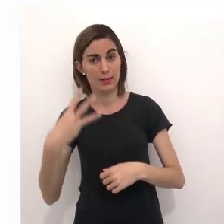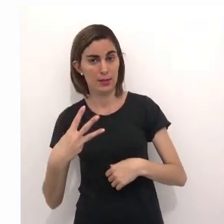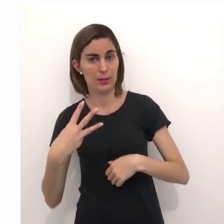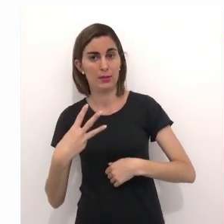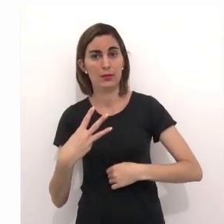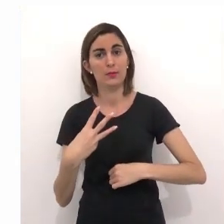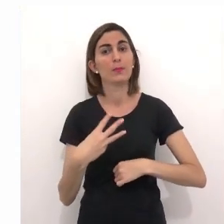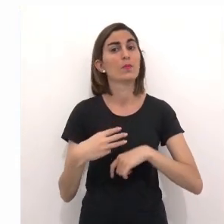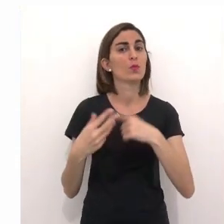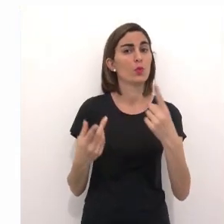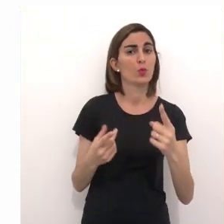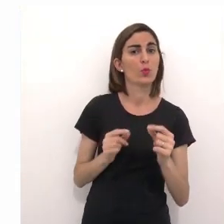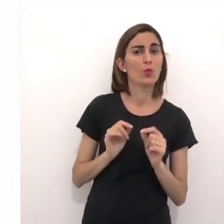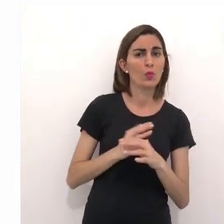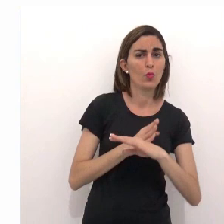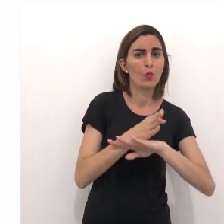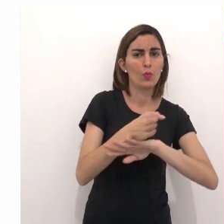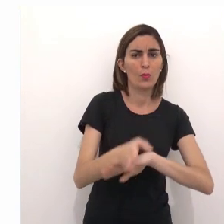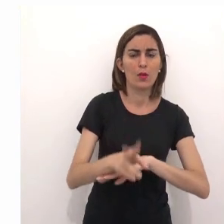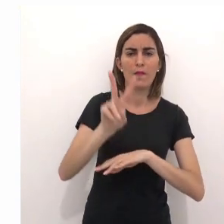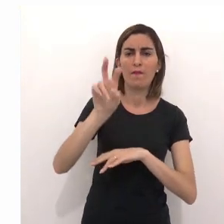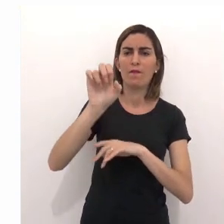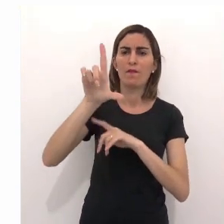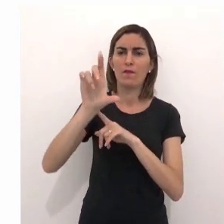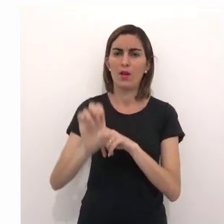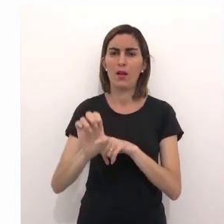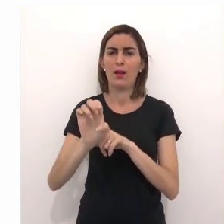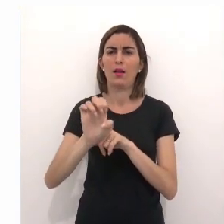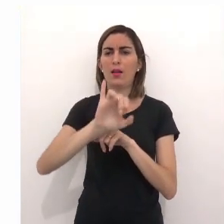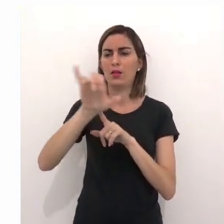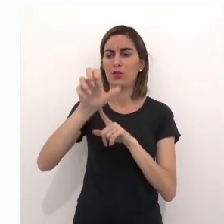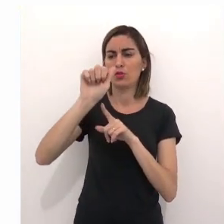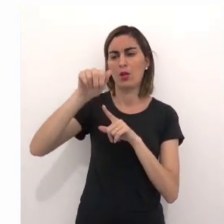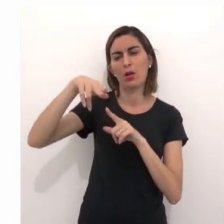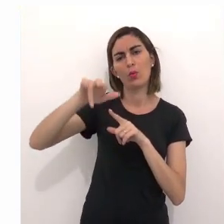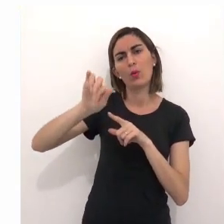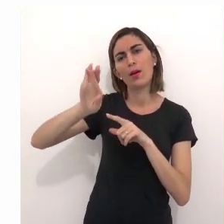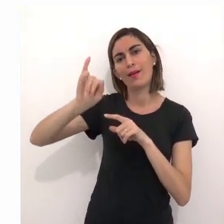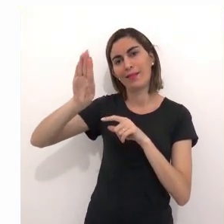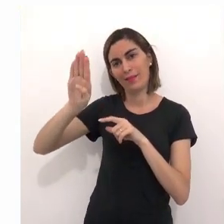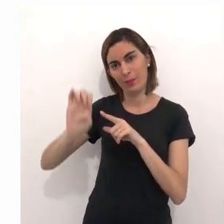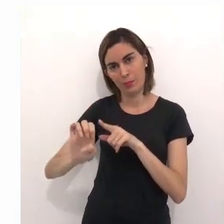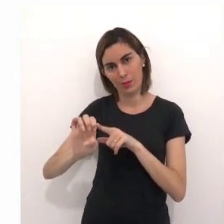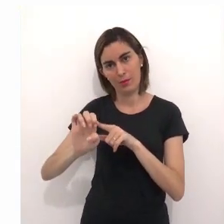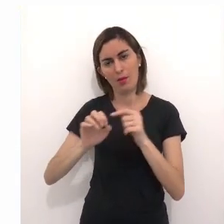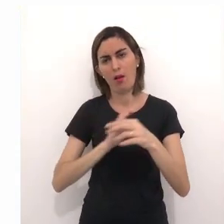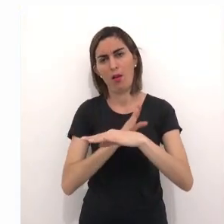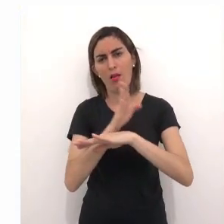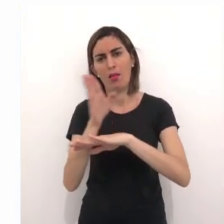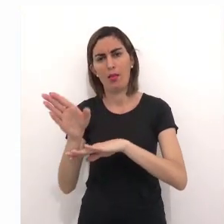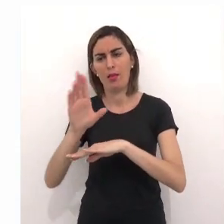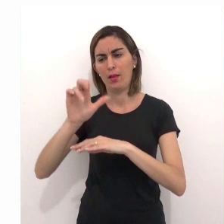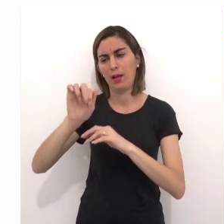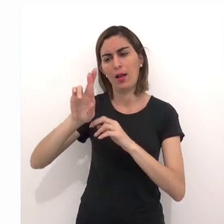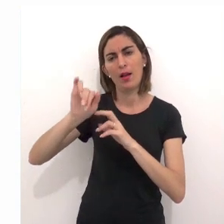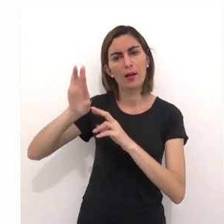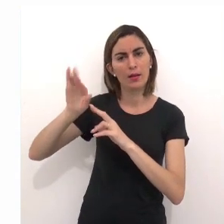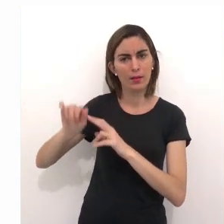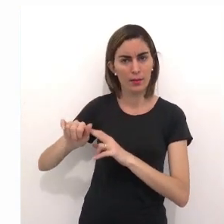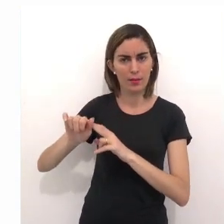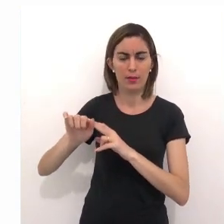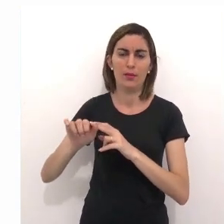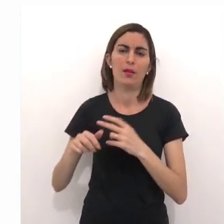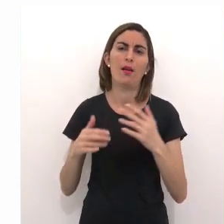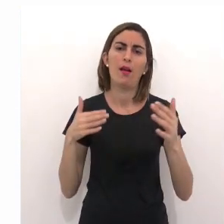que subiu pelo vale do Jaguaribe ao do Cariri,